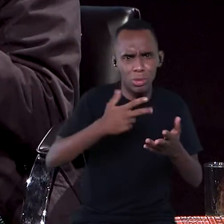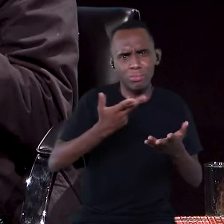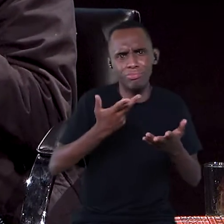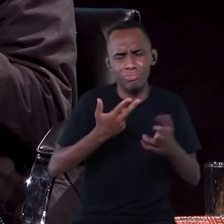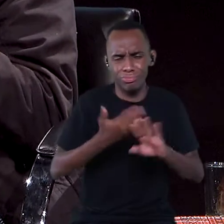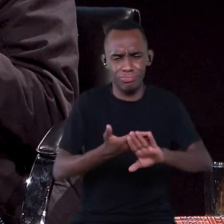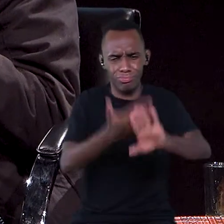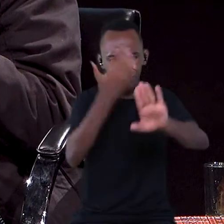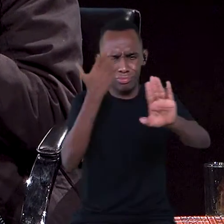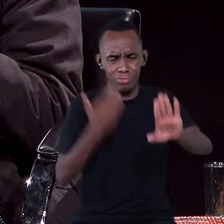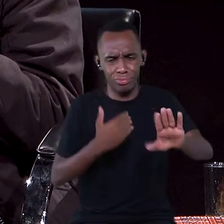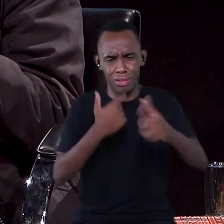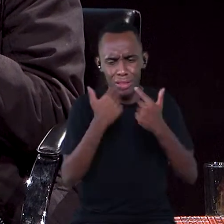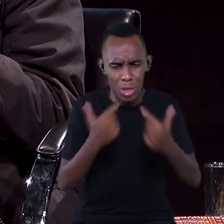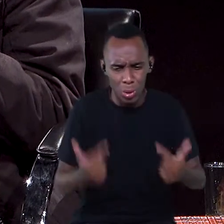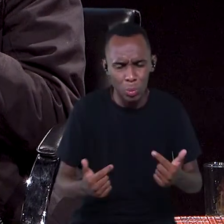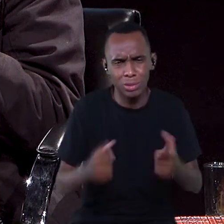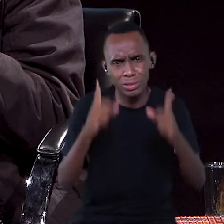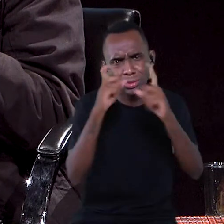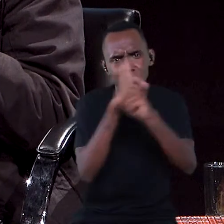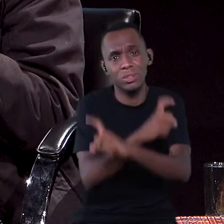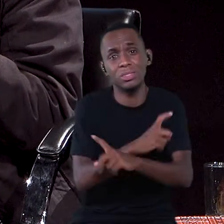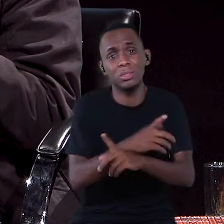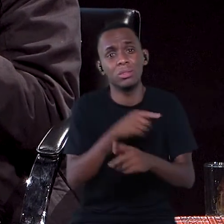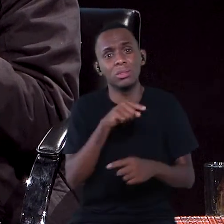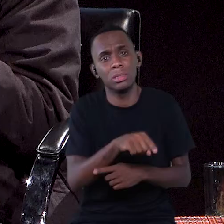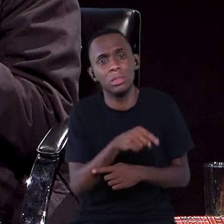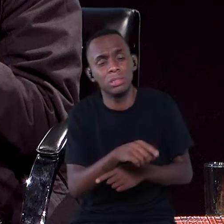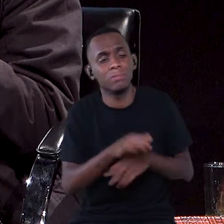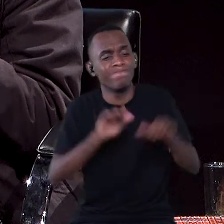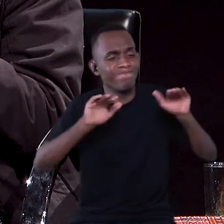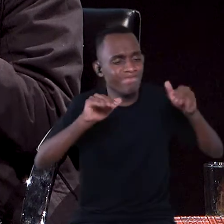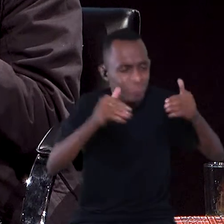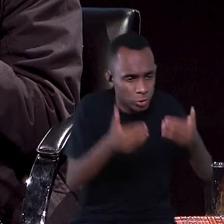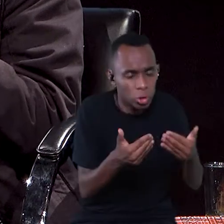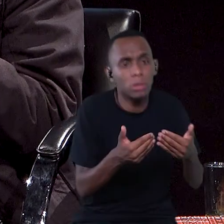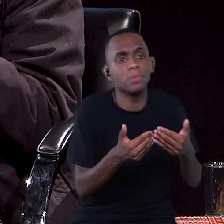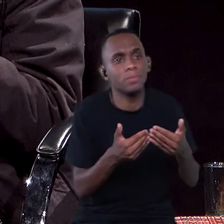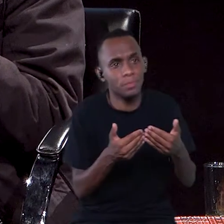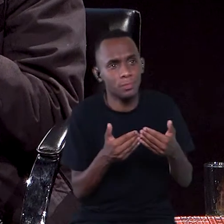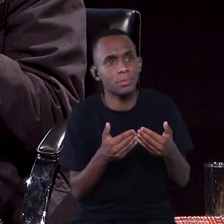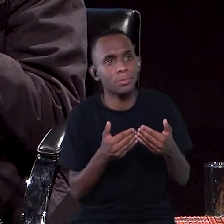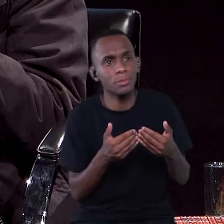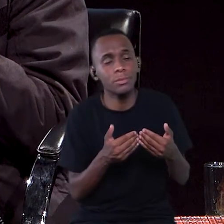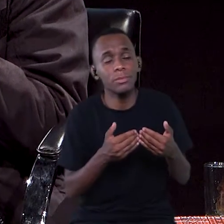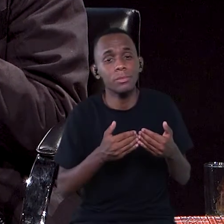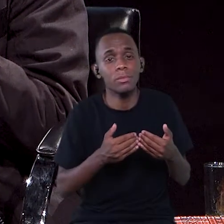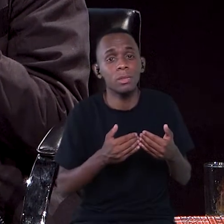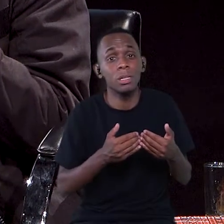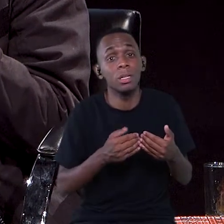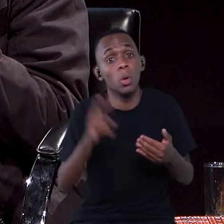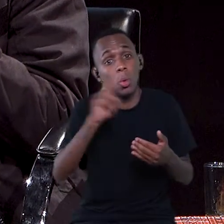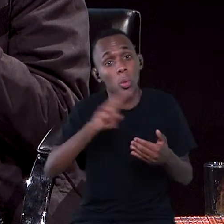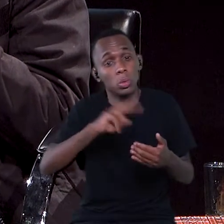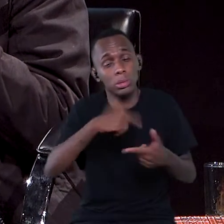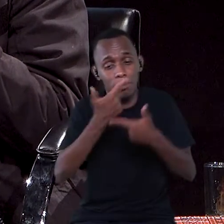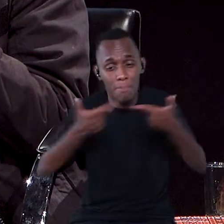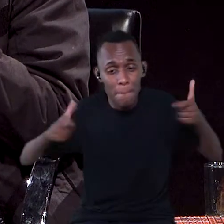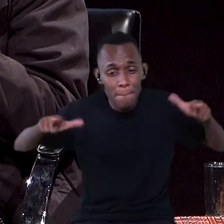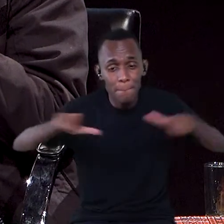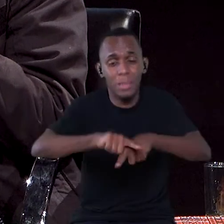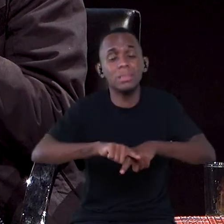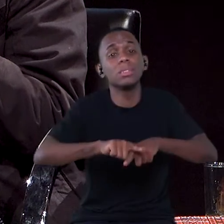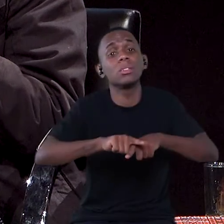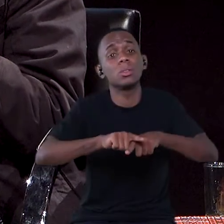afastando dessas linguagens muito exigentes. Elas ficam muito num circuito menor, elas são literaturas muito metalinguísticas, elas